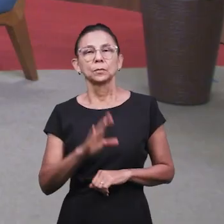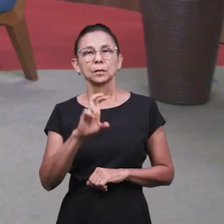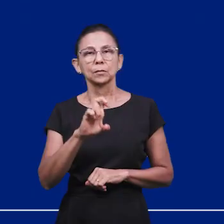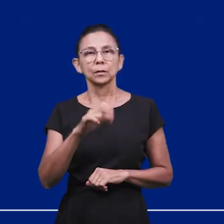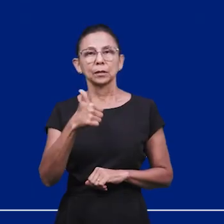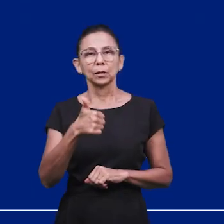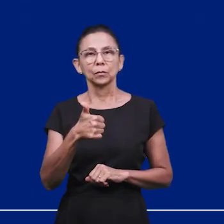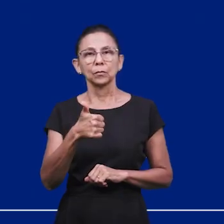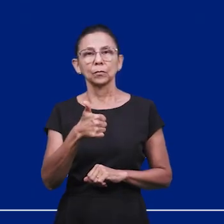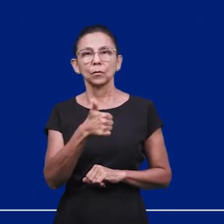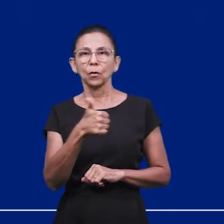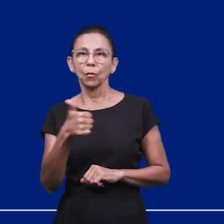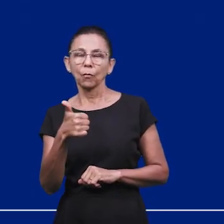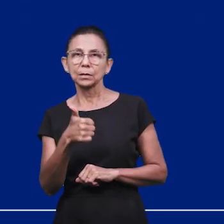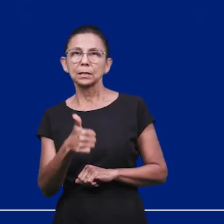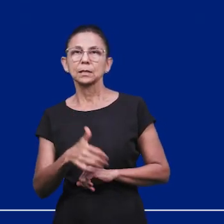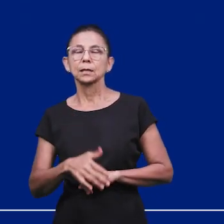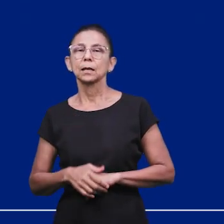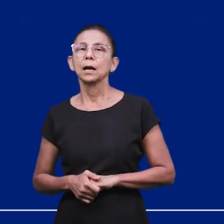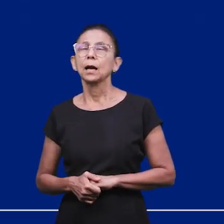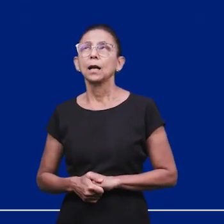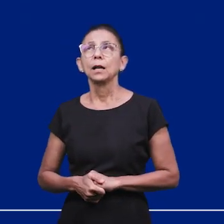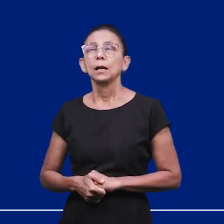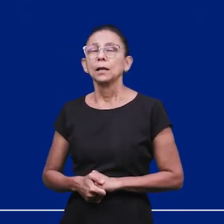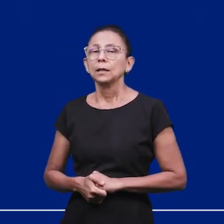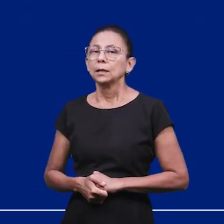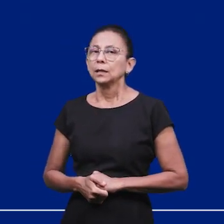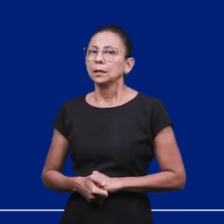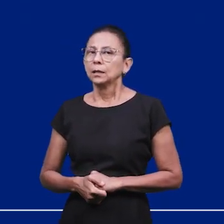diz assim: não me lances fora da tua